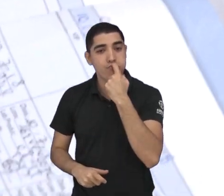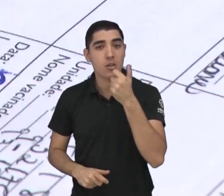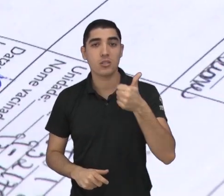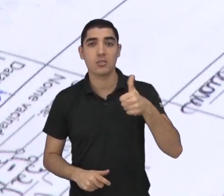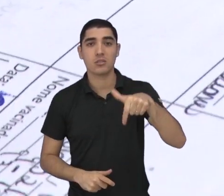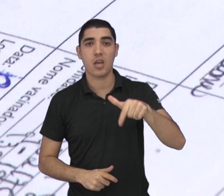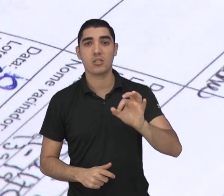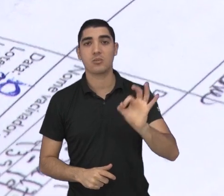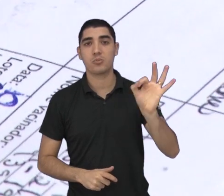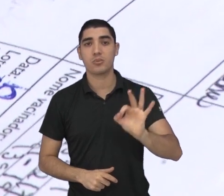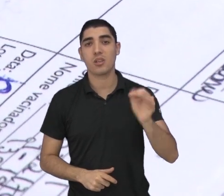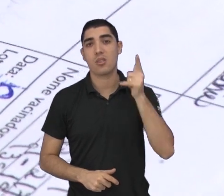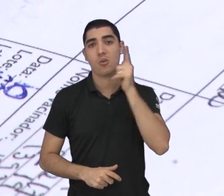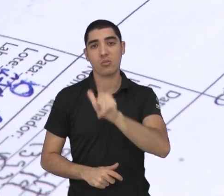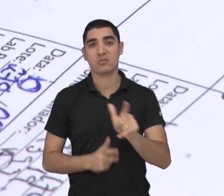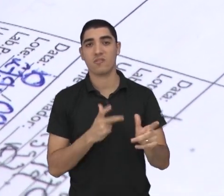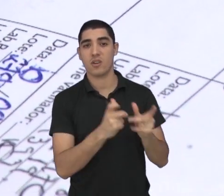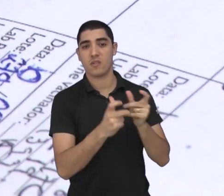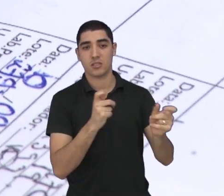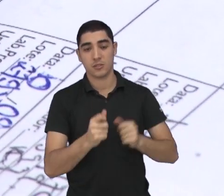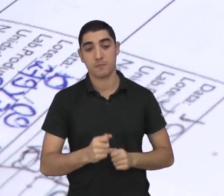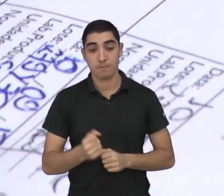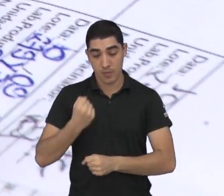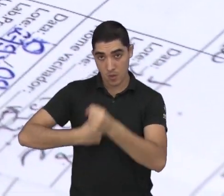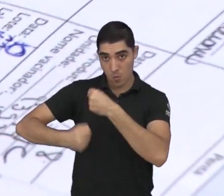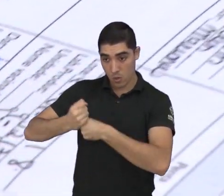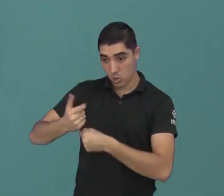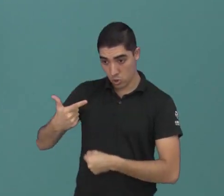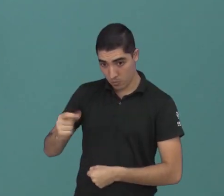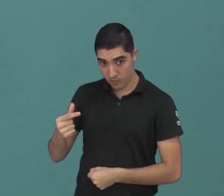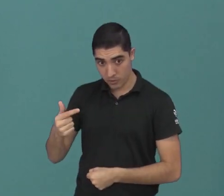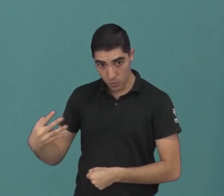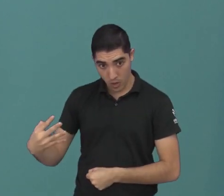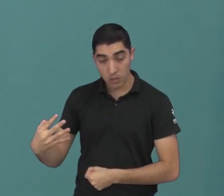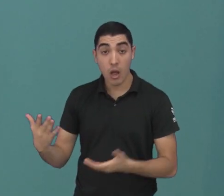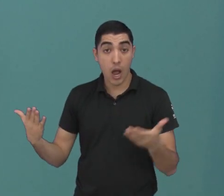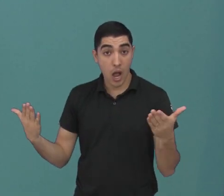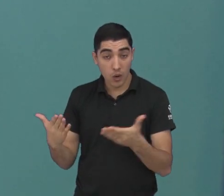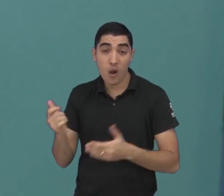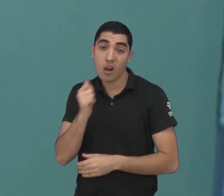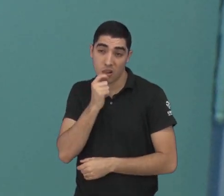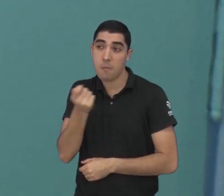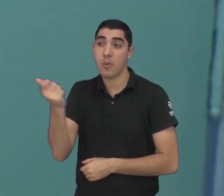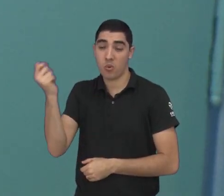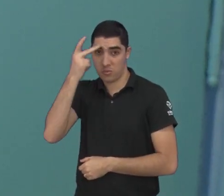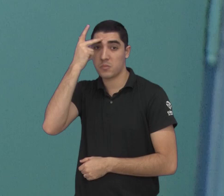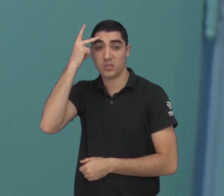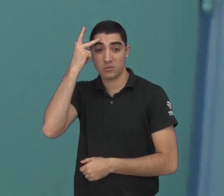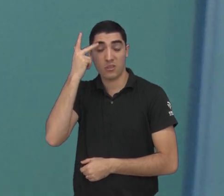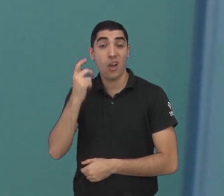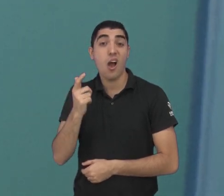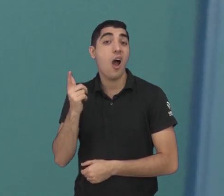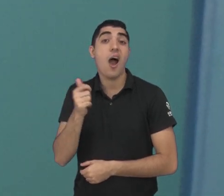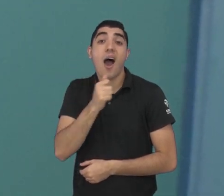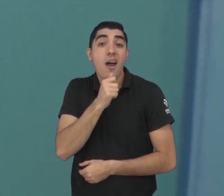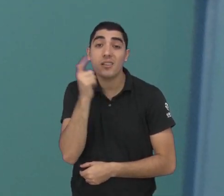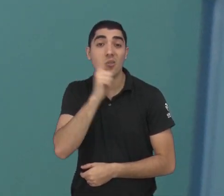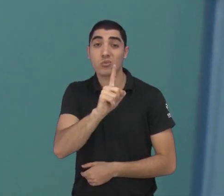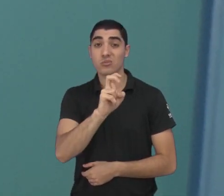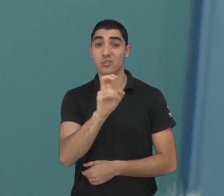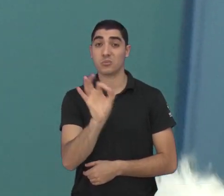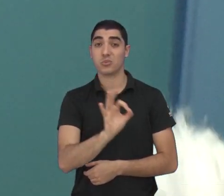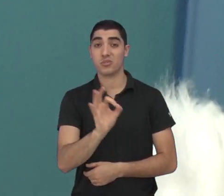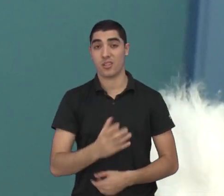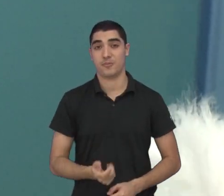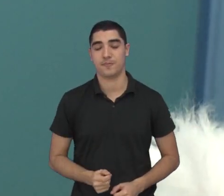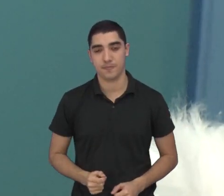imunizarem, apenas 17% foram vacinadas. Em 2024, a adesão continua baixa, não